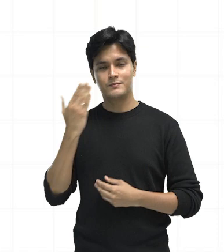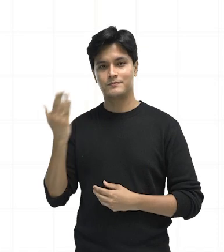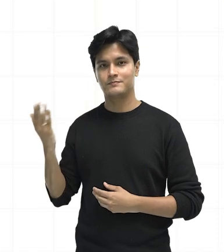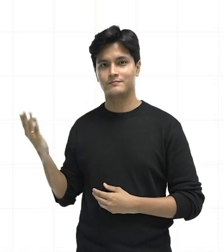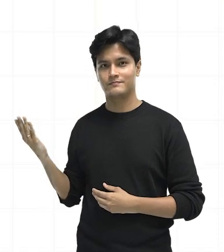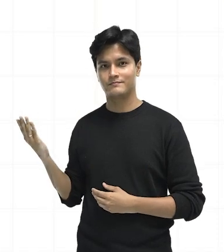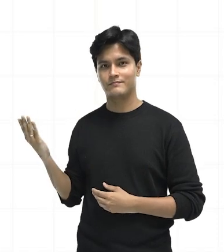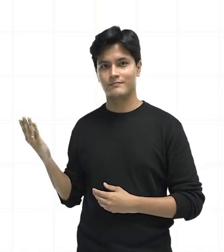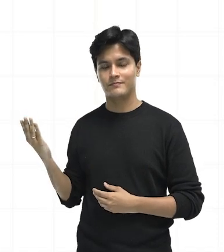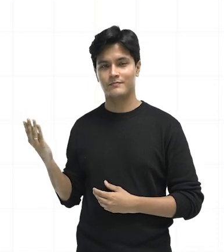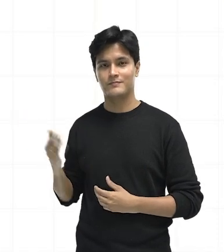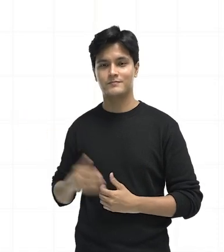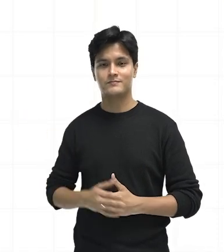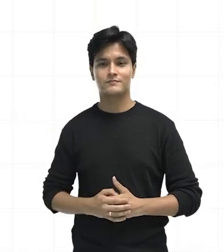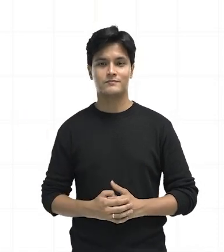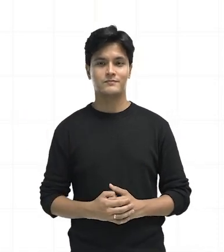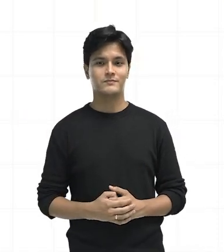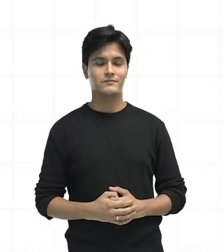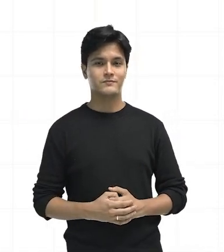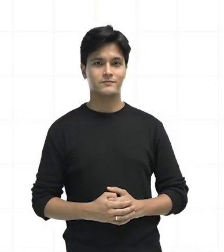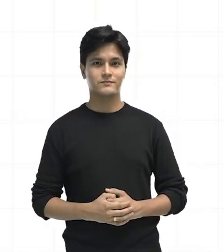inteiros,